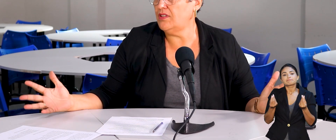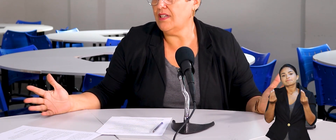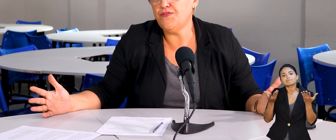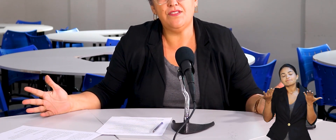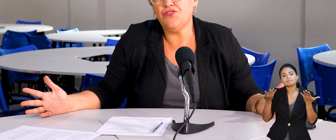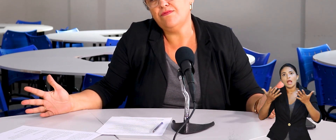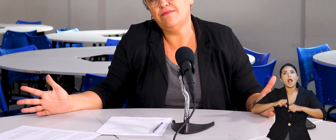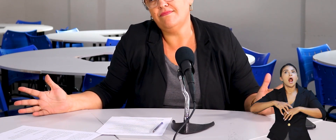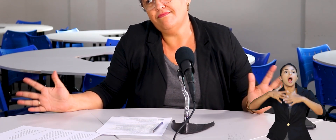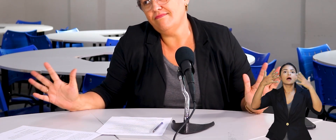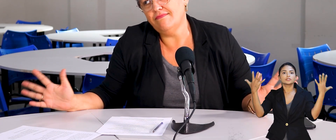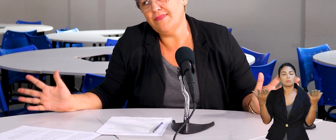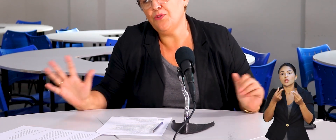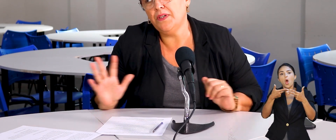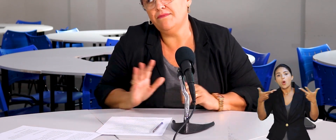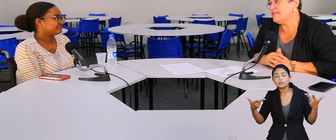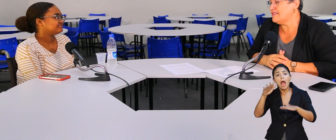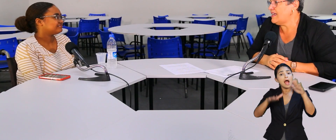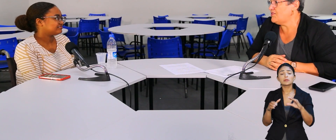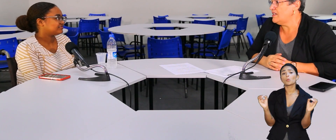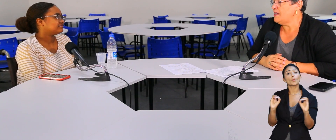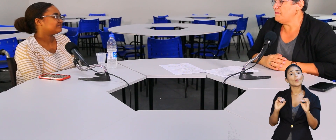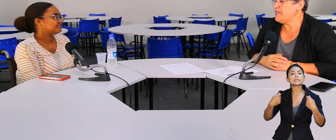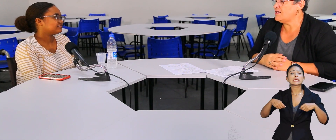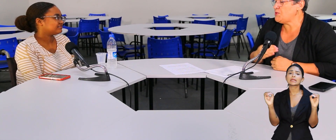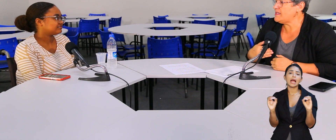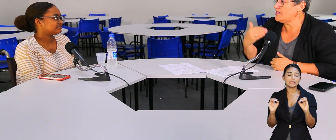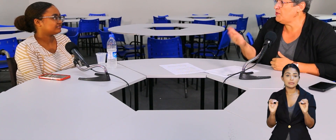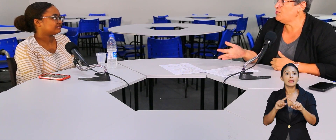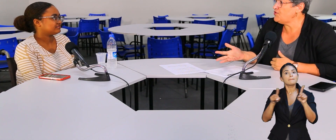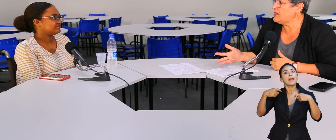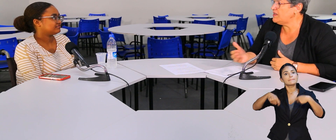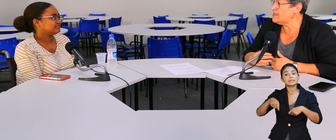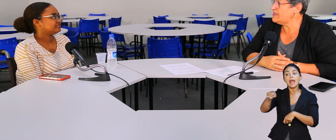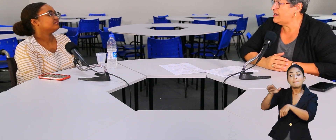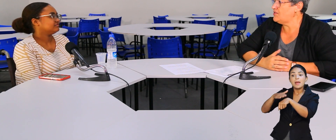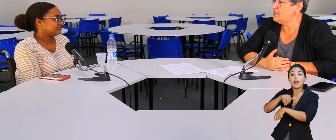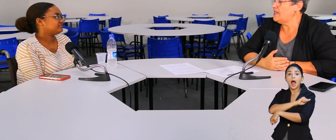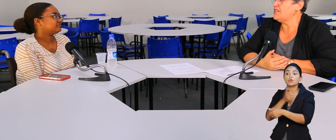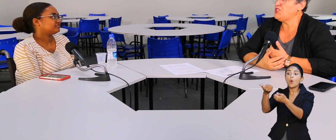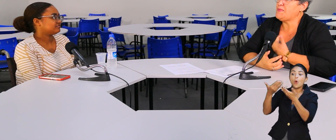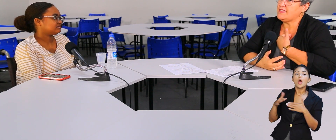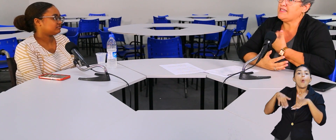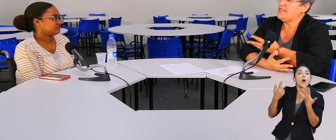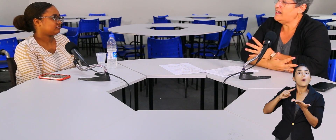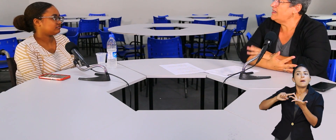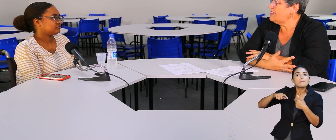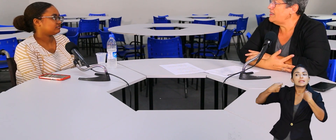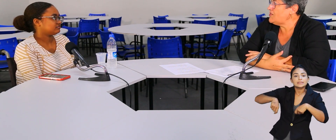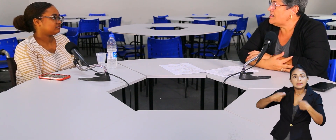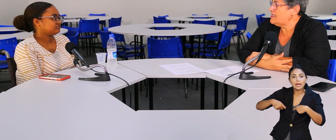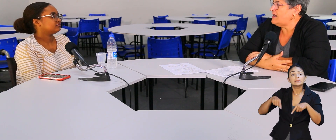gigantes. Às vezes, nenhuma necessidade. Mas a gente precisa que o aluno diga qual é a necessidade. E a gente precisa